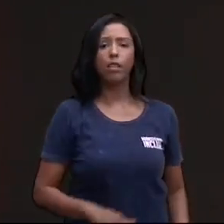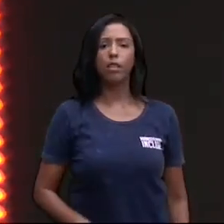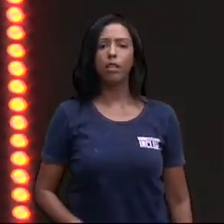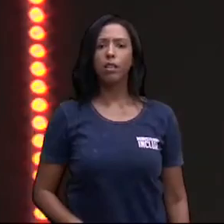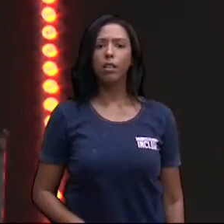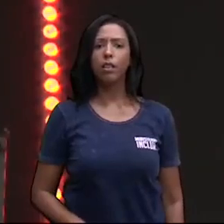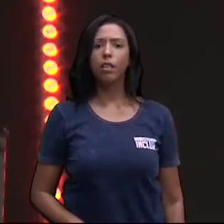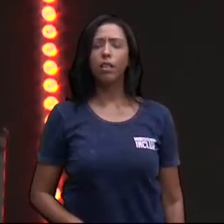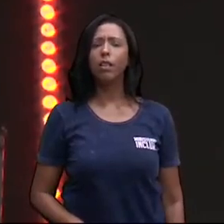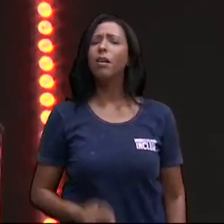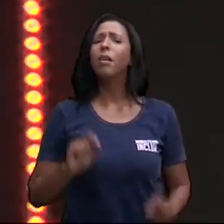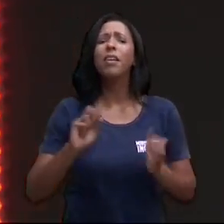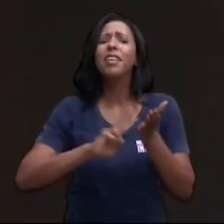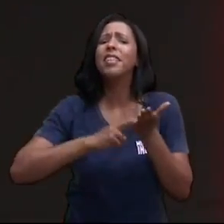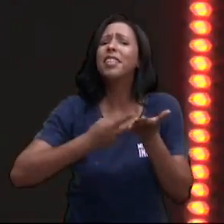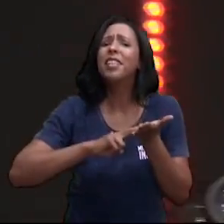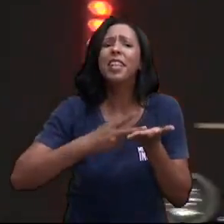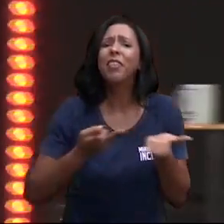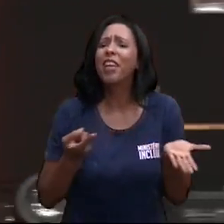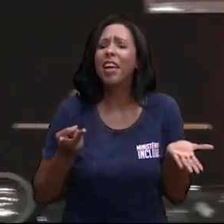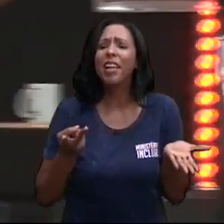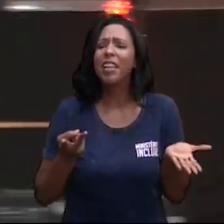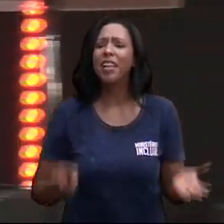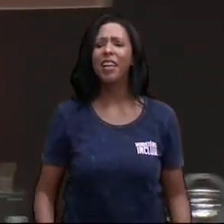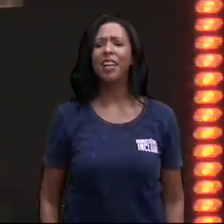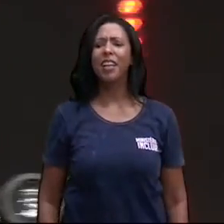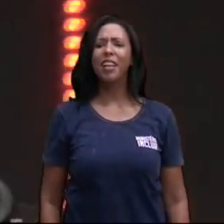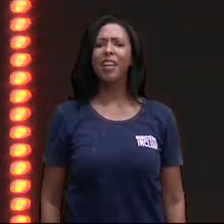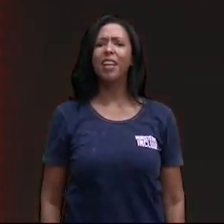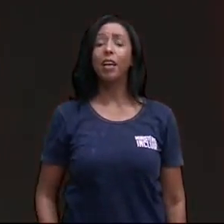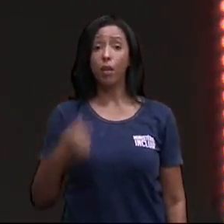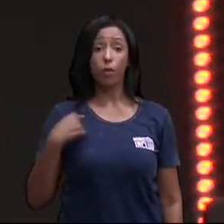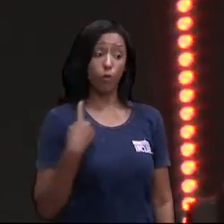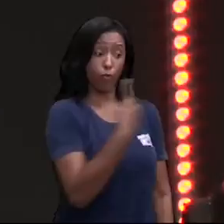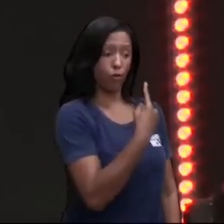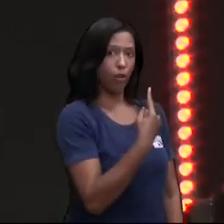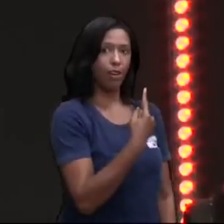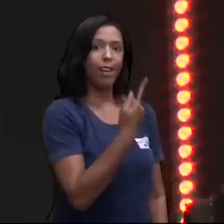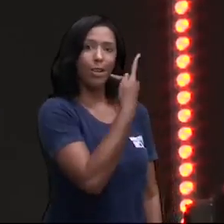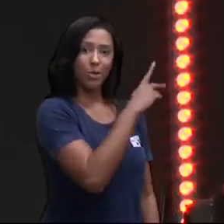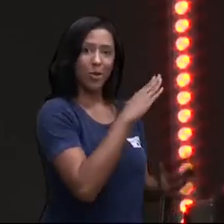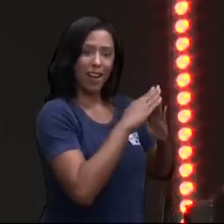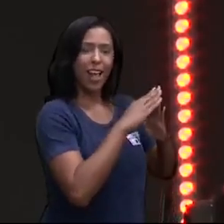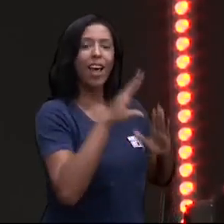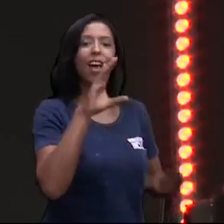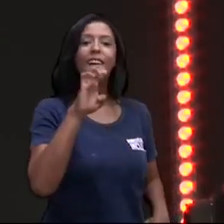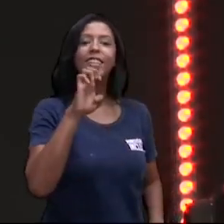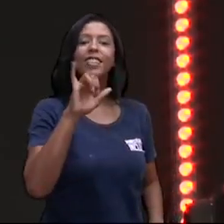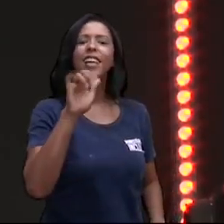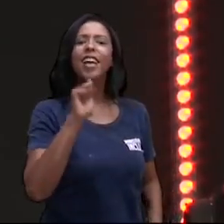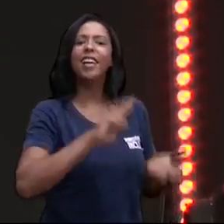isso Ó eu quero entrar na tua casa eu quero sentar na mesa que tal ter uma entradinha